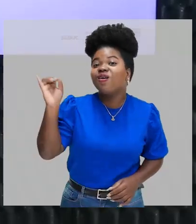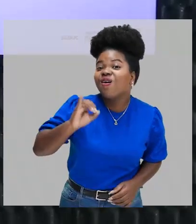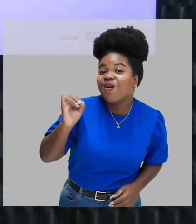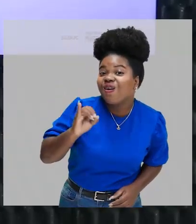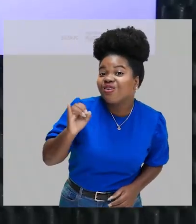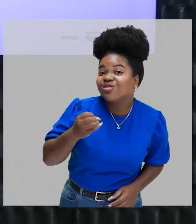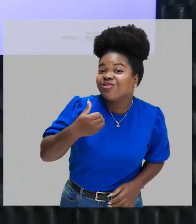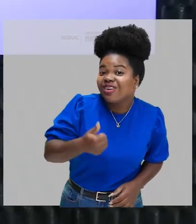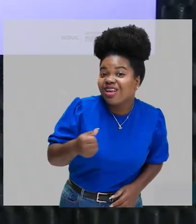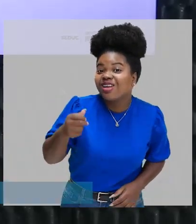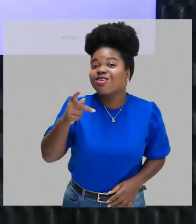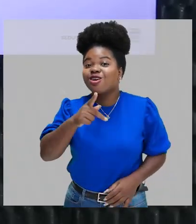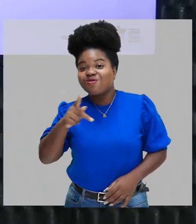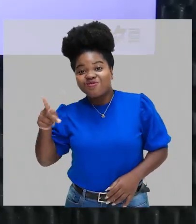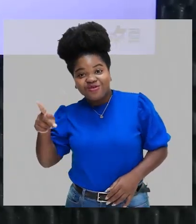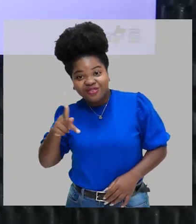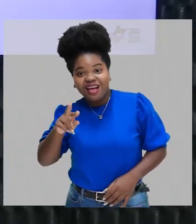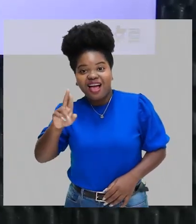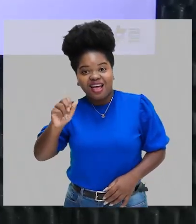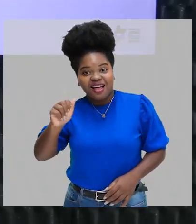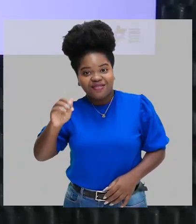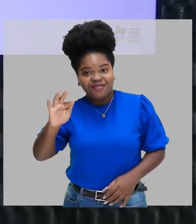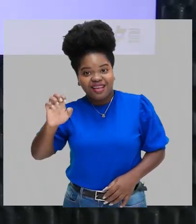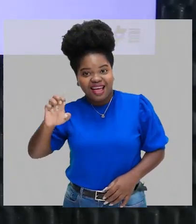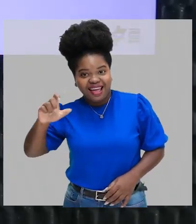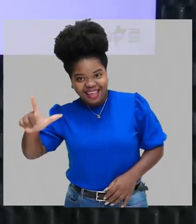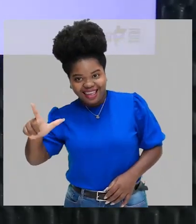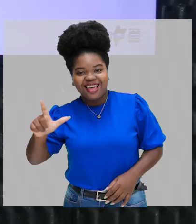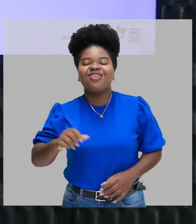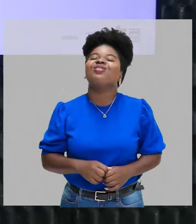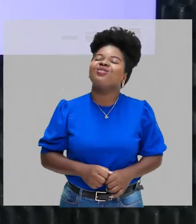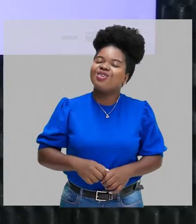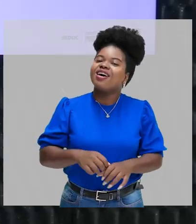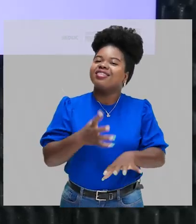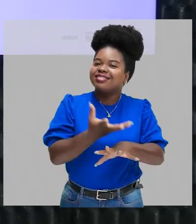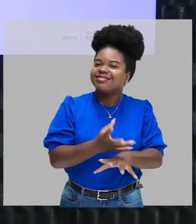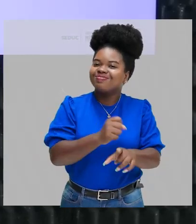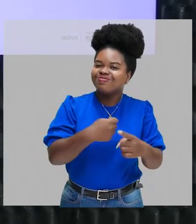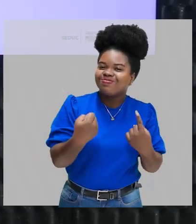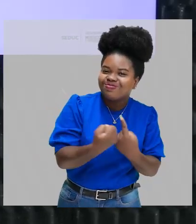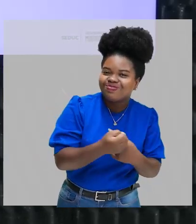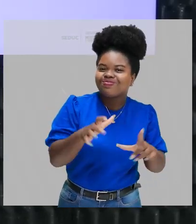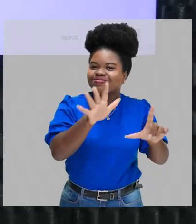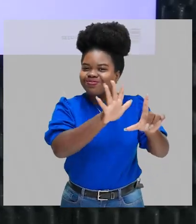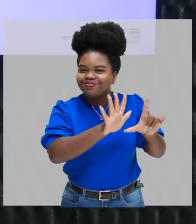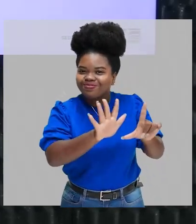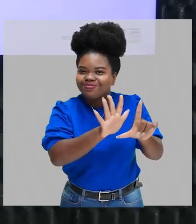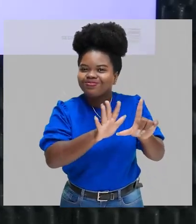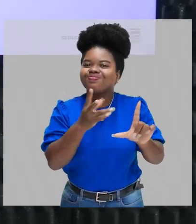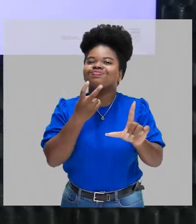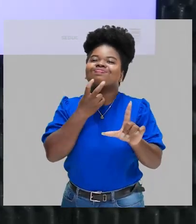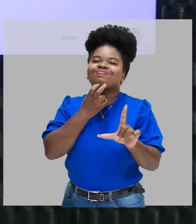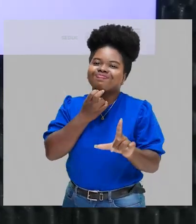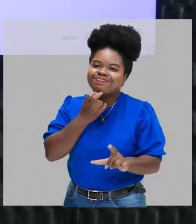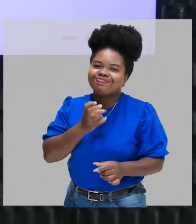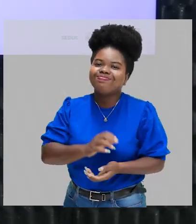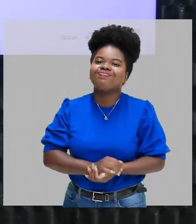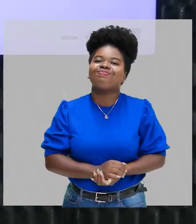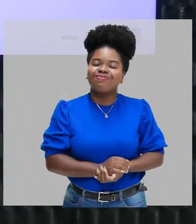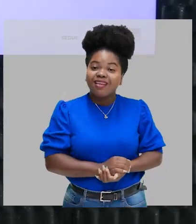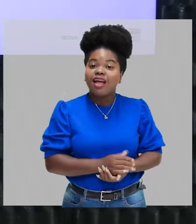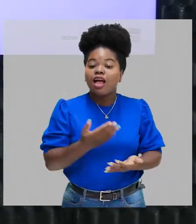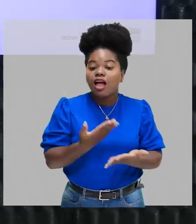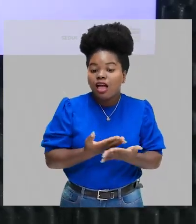Fala galera, tudo bem? Aqui com vocês é o professor Rafael Carlos, de Sociologia da plataforma Gonçalves Dias. E na